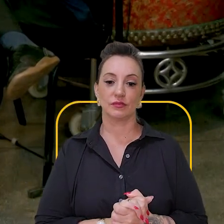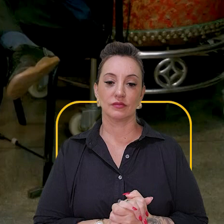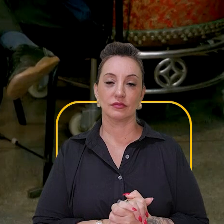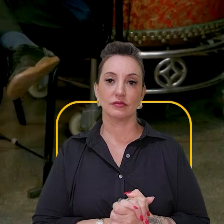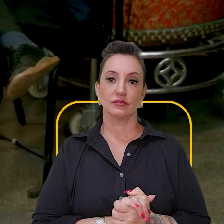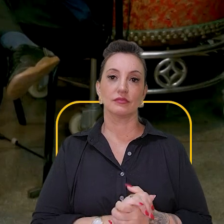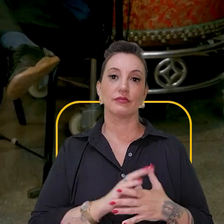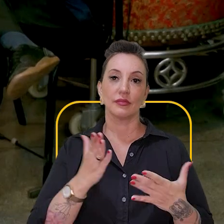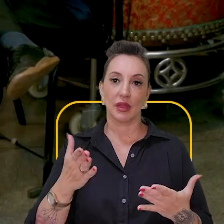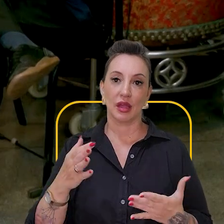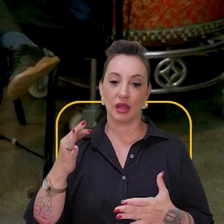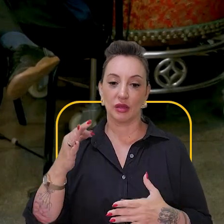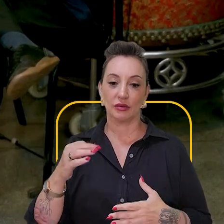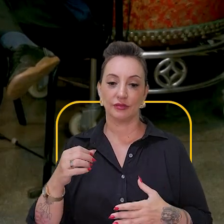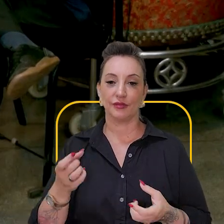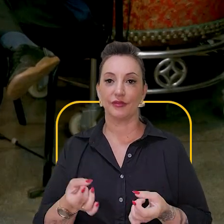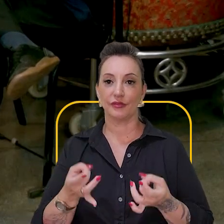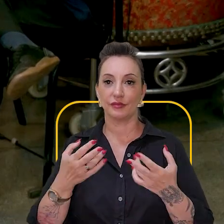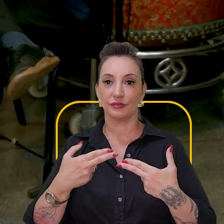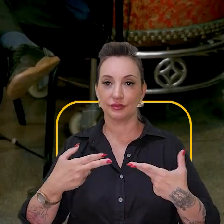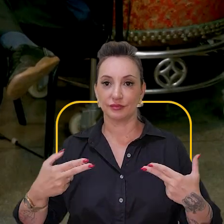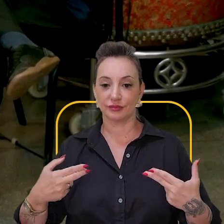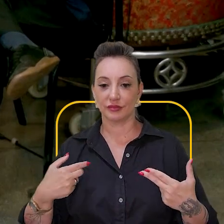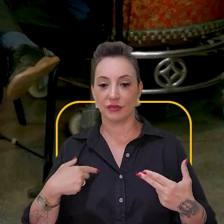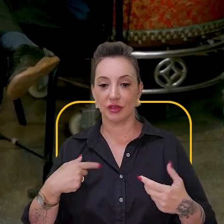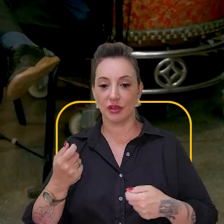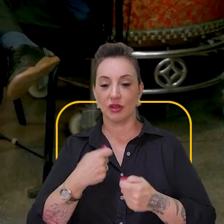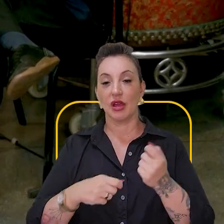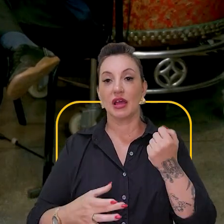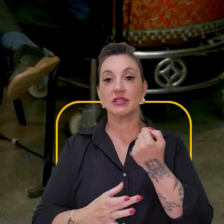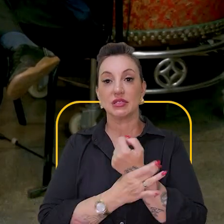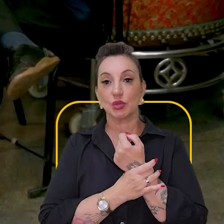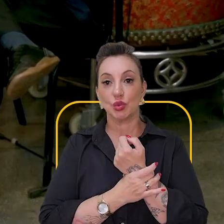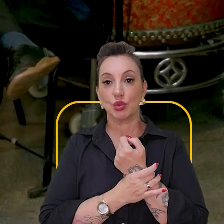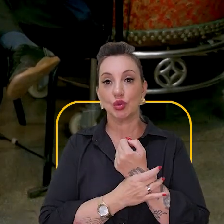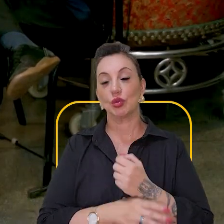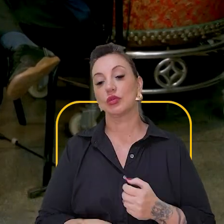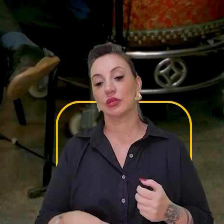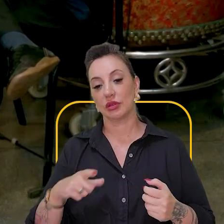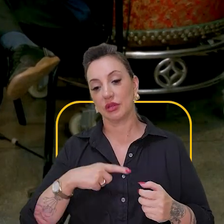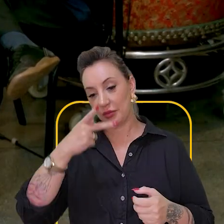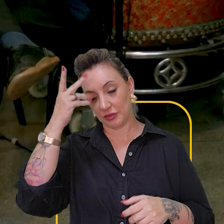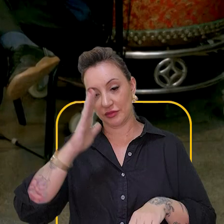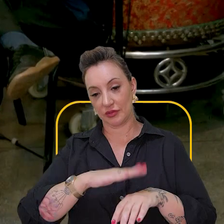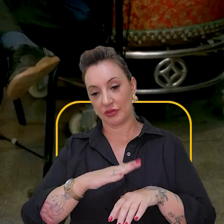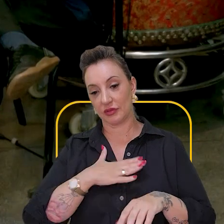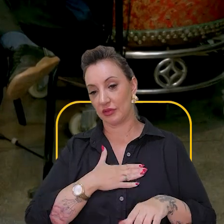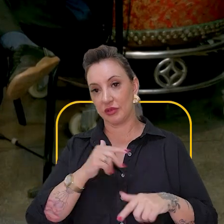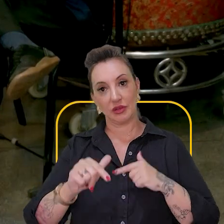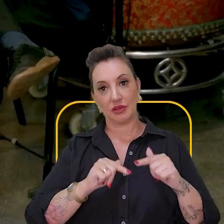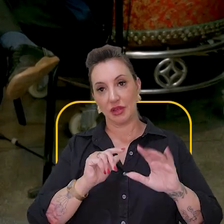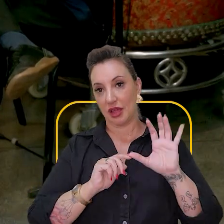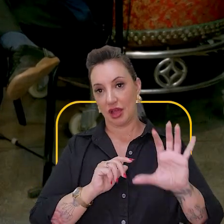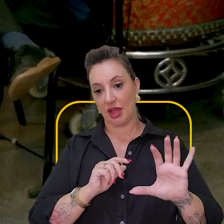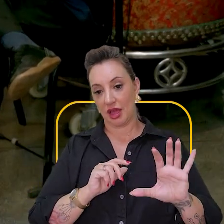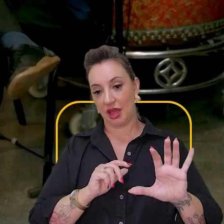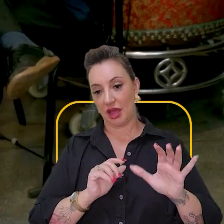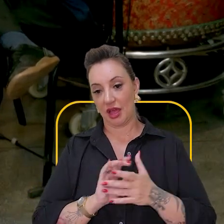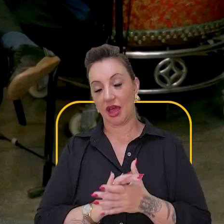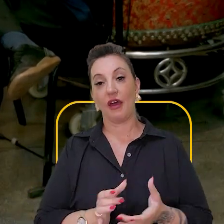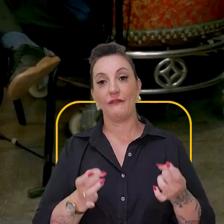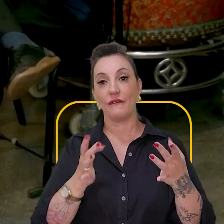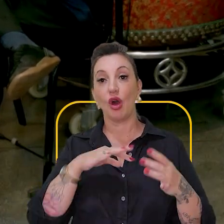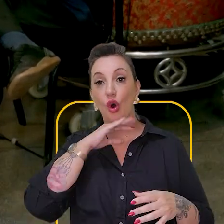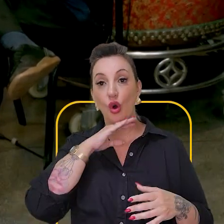ã já fui corretor de móveis eu tenho uma corretora de seguros mas eu tenho alguém que faz para mim porque eu não trabalho com isso eu sou